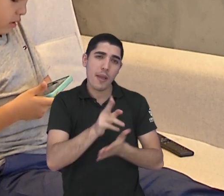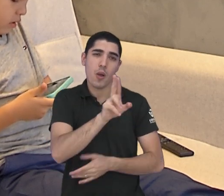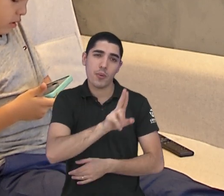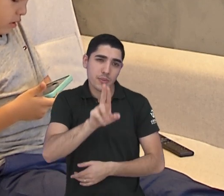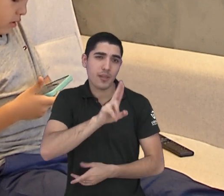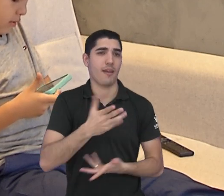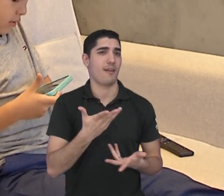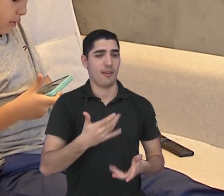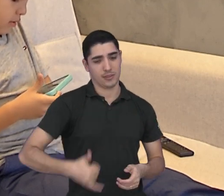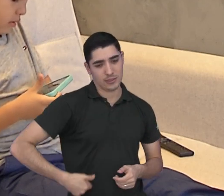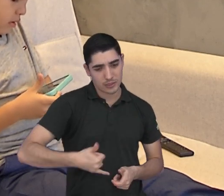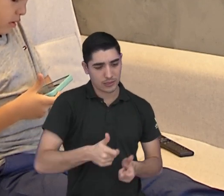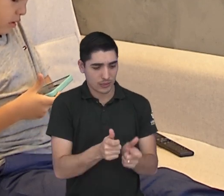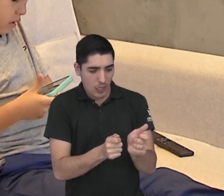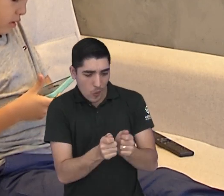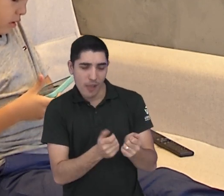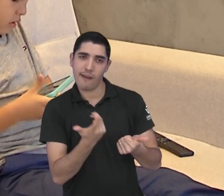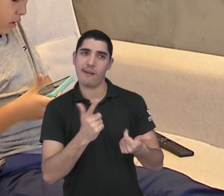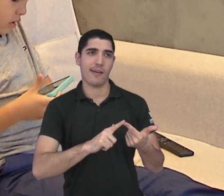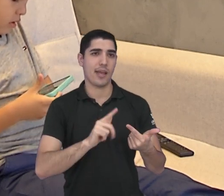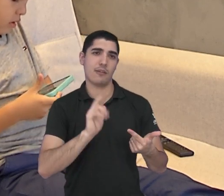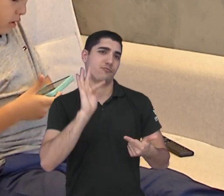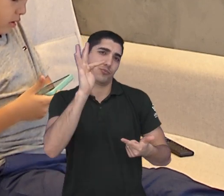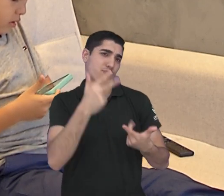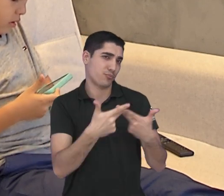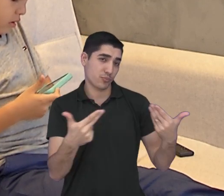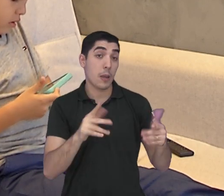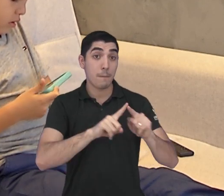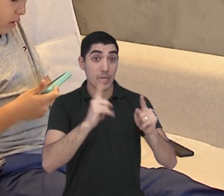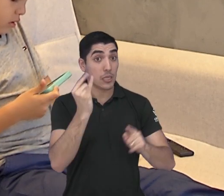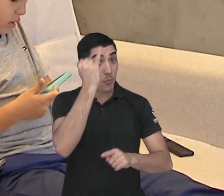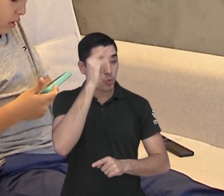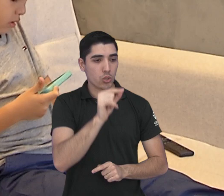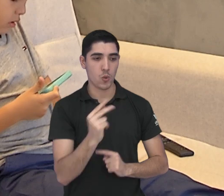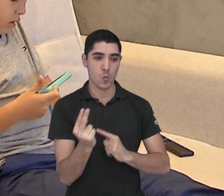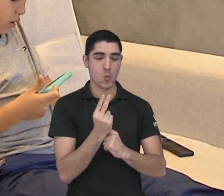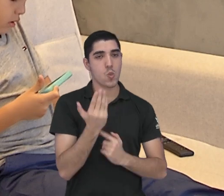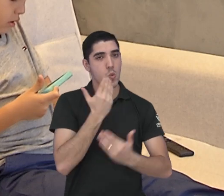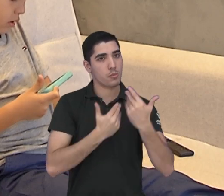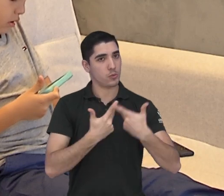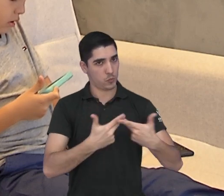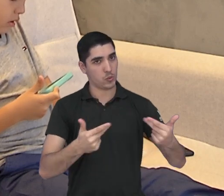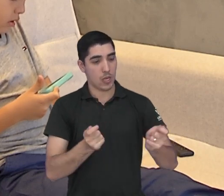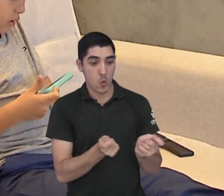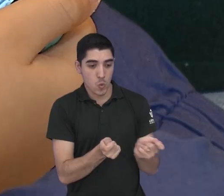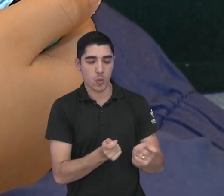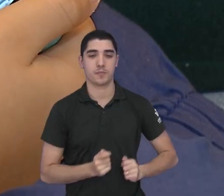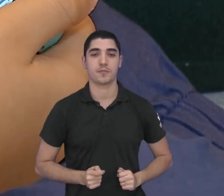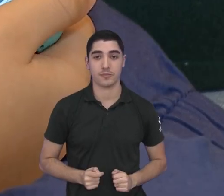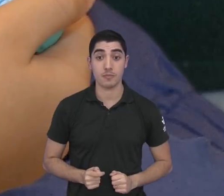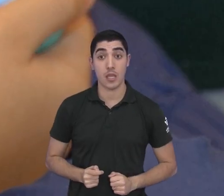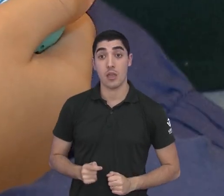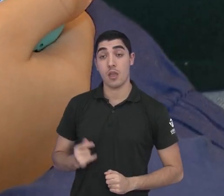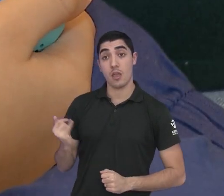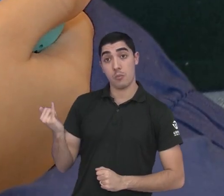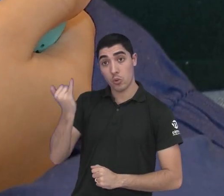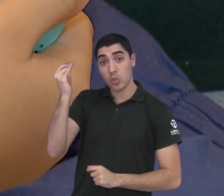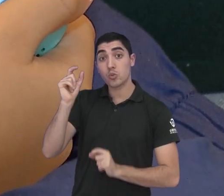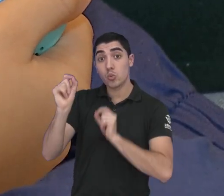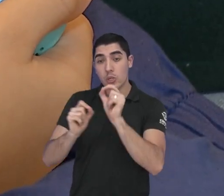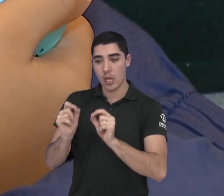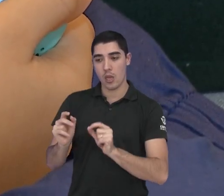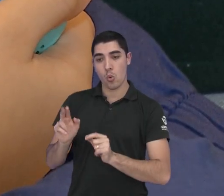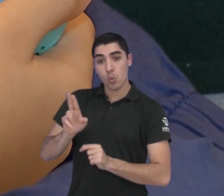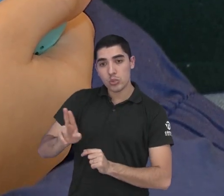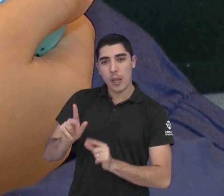depois de determinada idade ele vai ter um celular próprio, né? Mas eu acho que a limitação é bem importante. Uma relação saudável